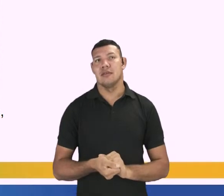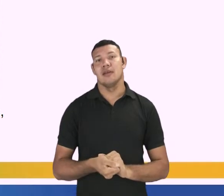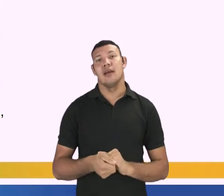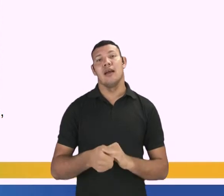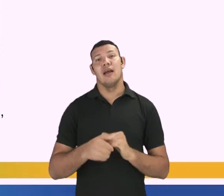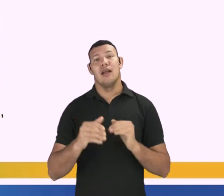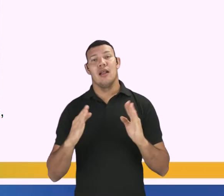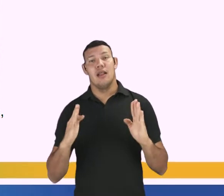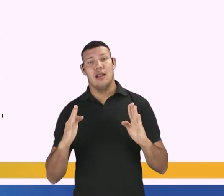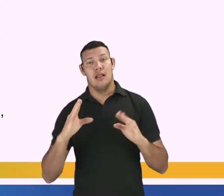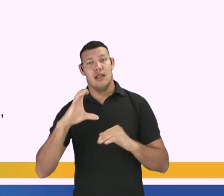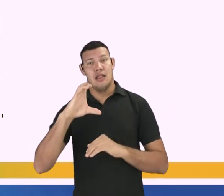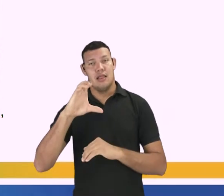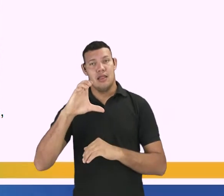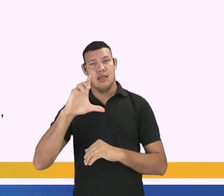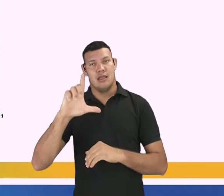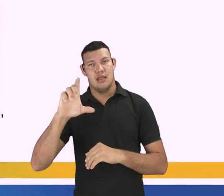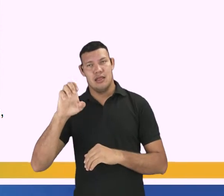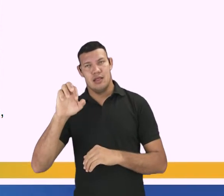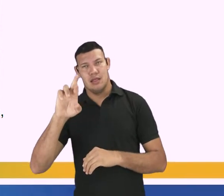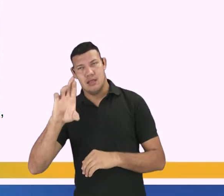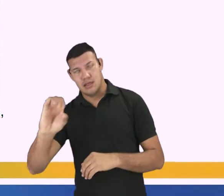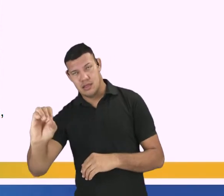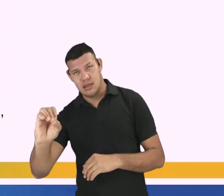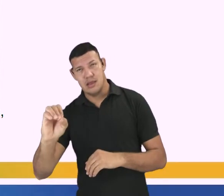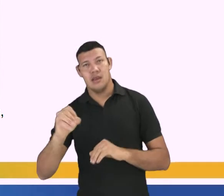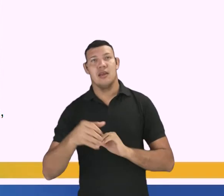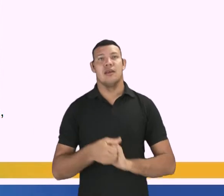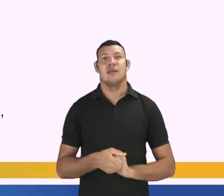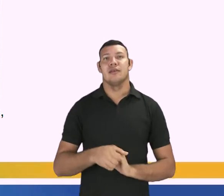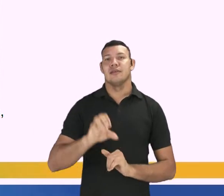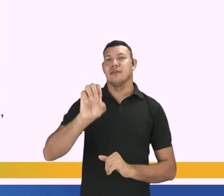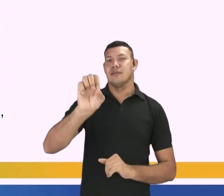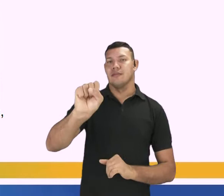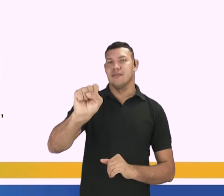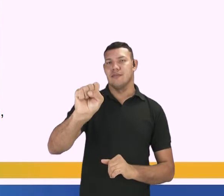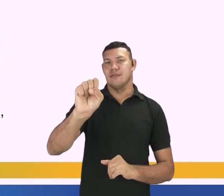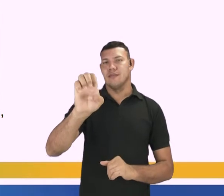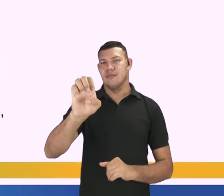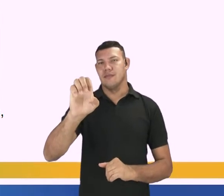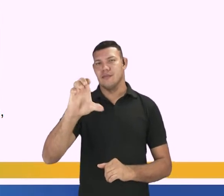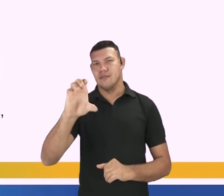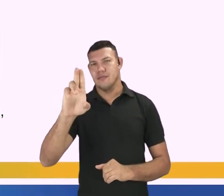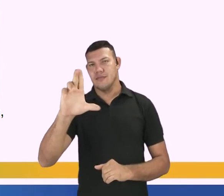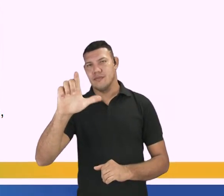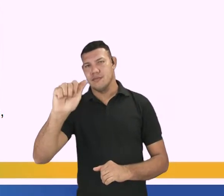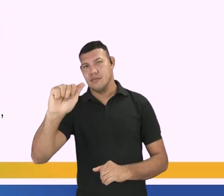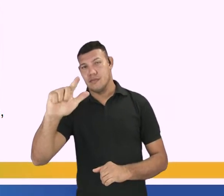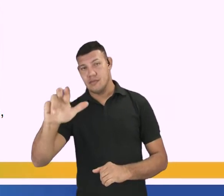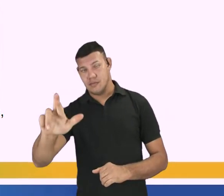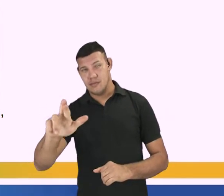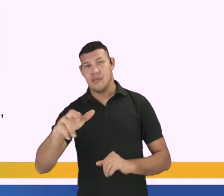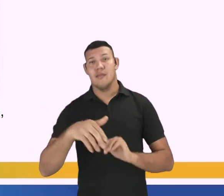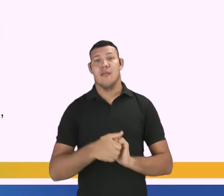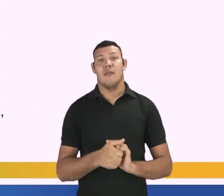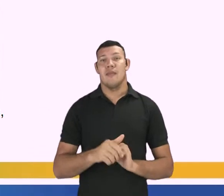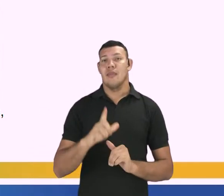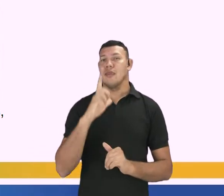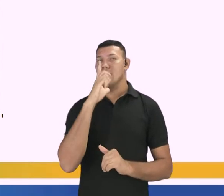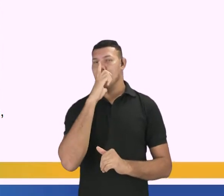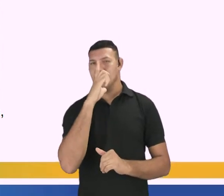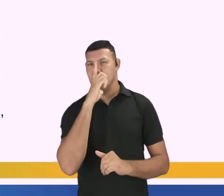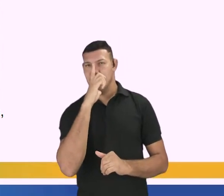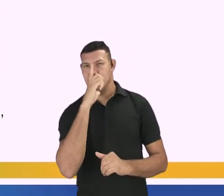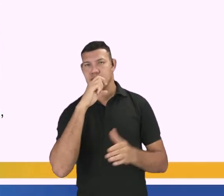secular e clero regular. O que seria o clero secular? A palavra clero secular, ela vem do latim